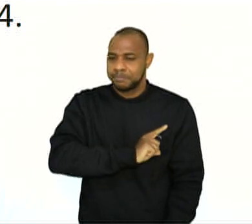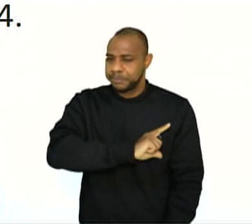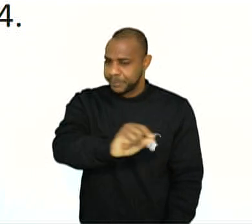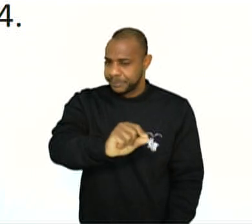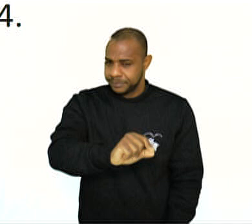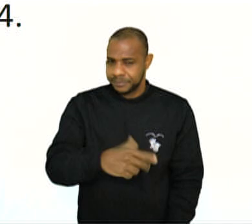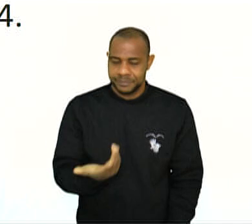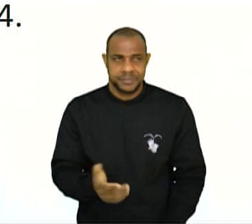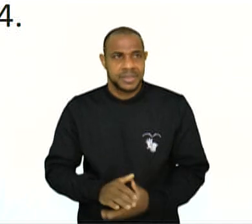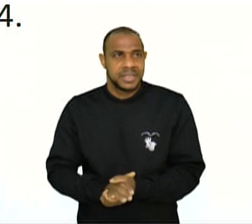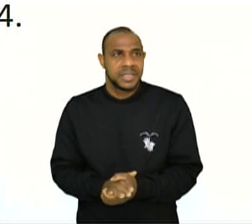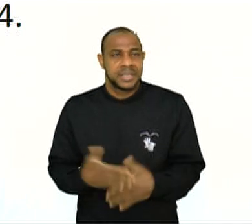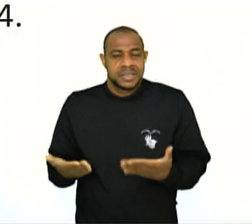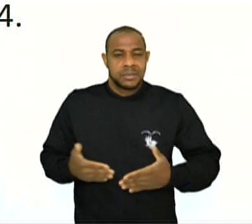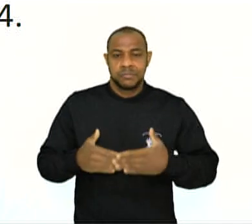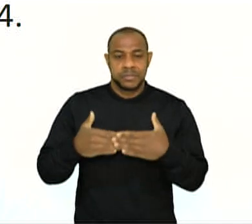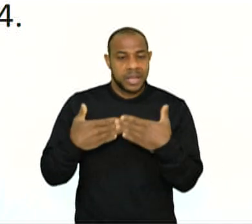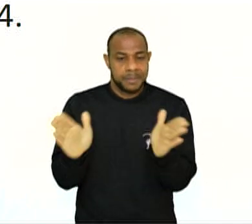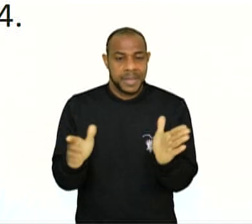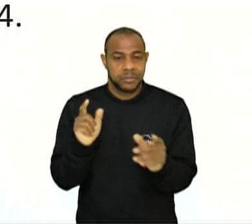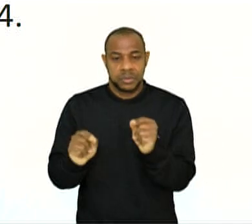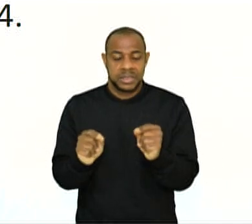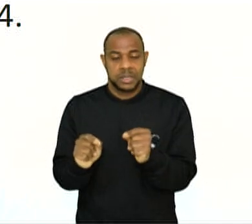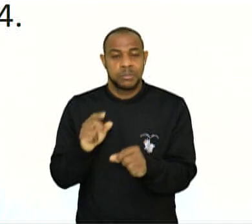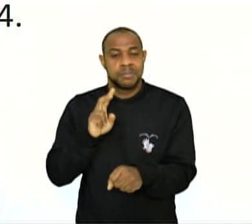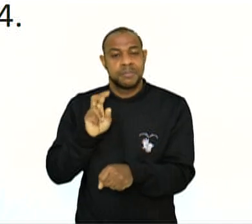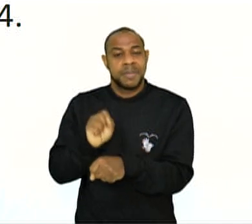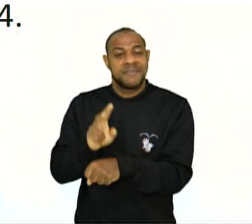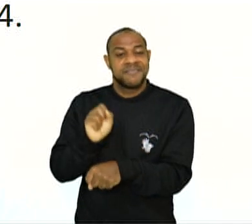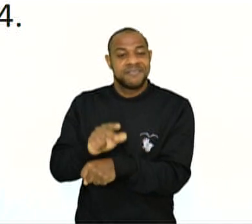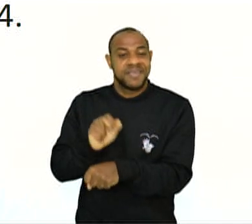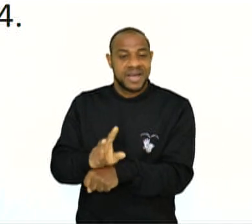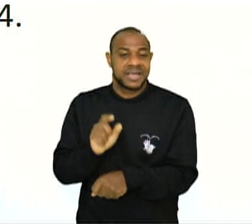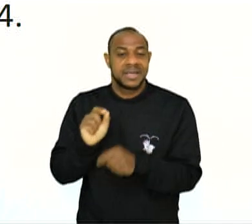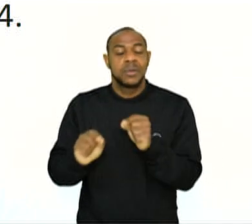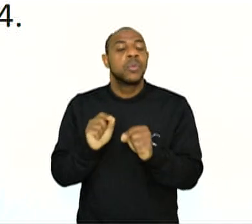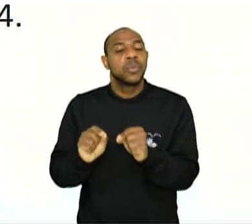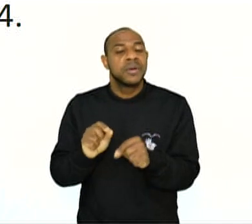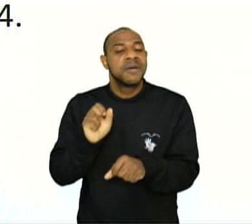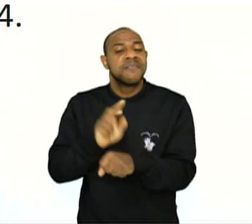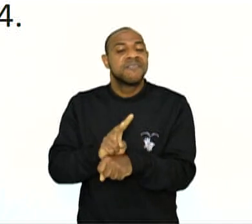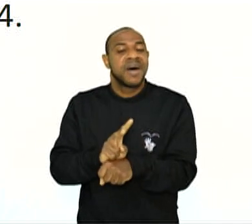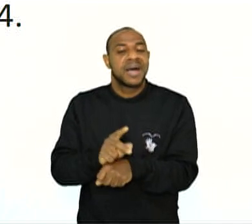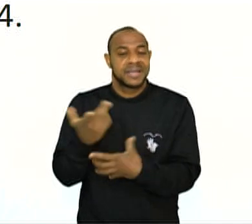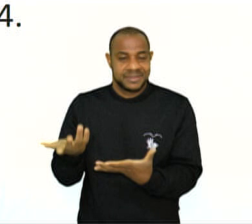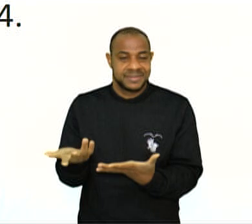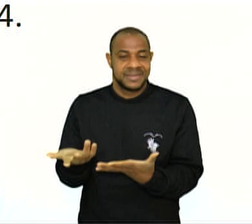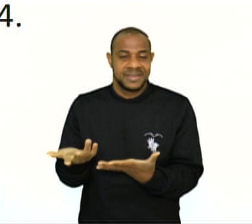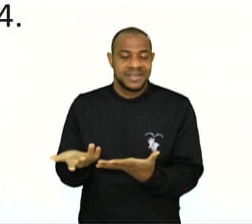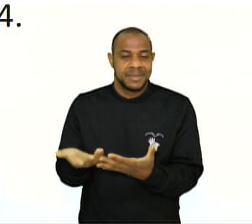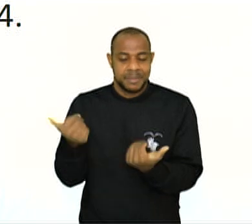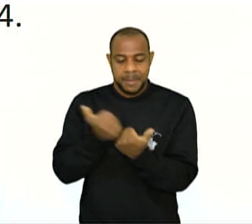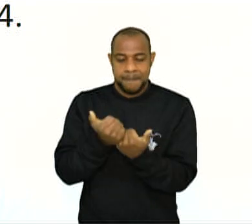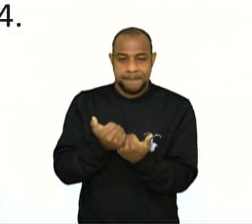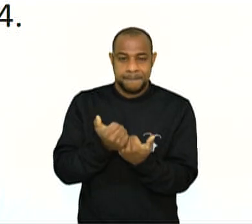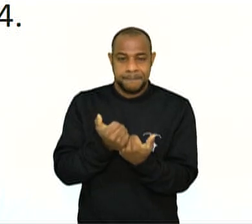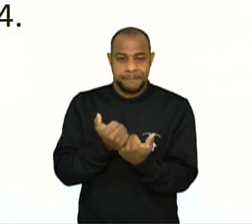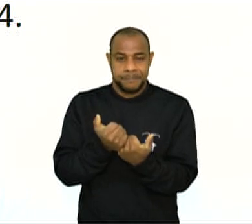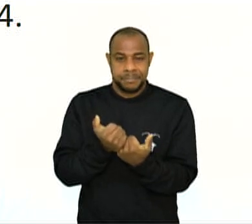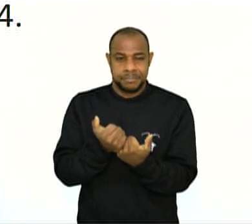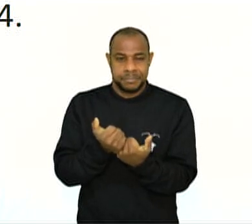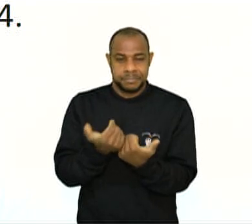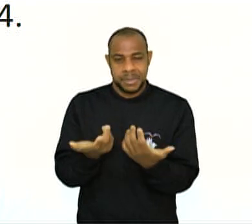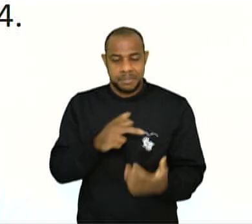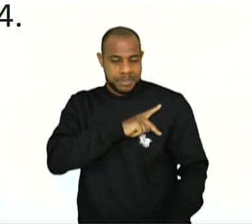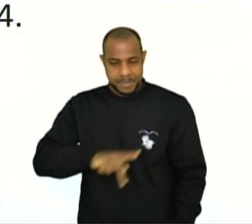uma eleição, não foi feita uma votação, né, para isso, nada, o Ranieri Mazzilli, que era presidente da Câmara, como o professor disse